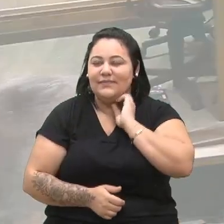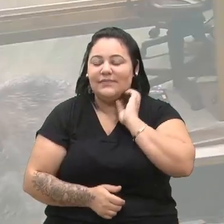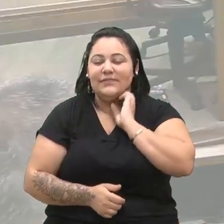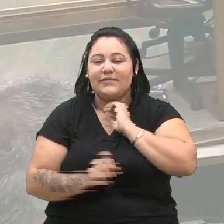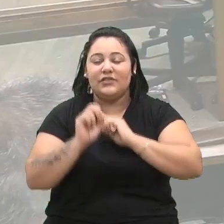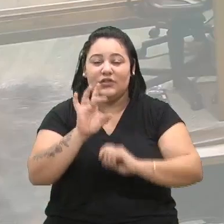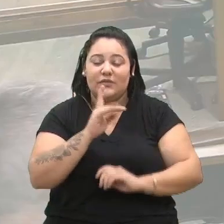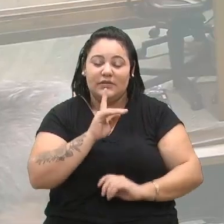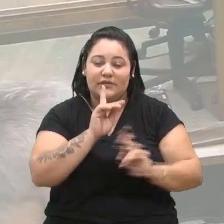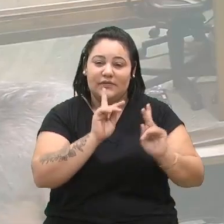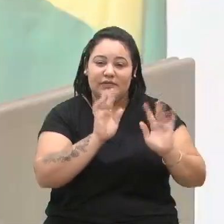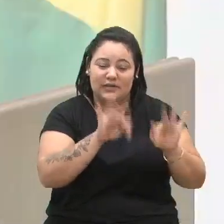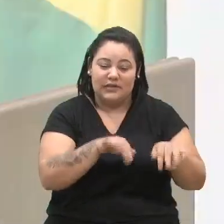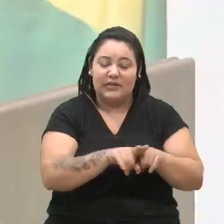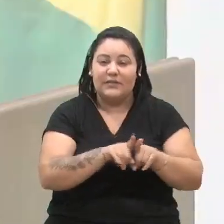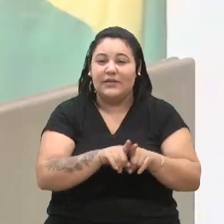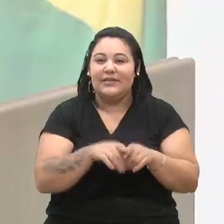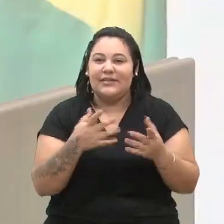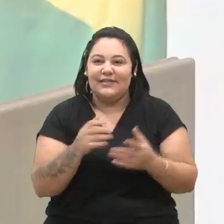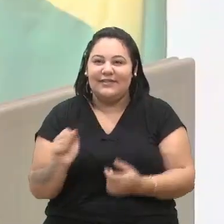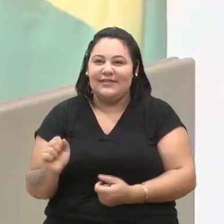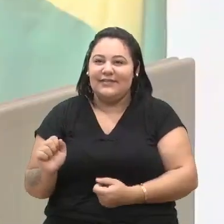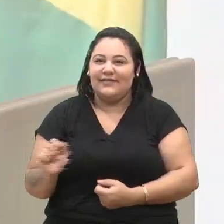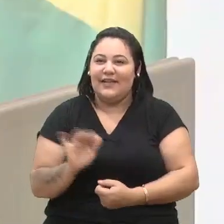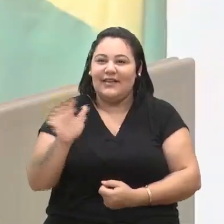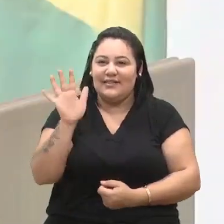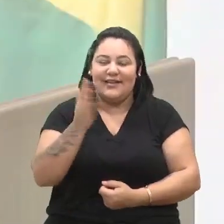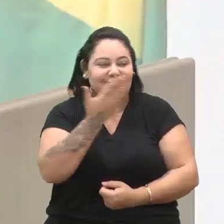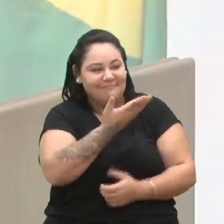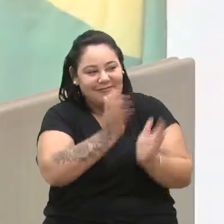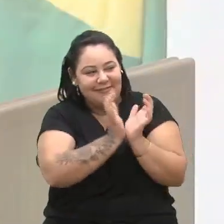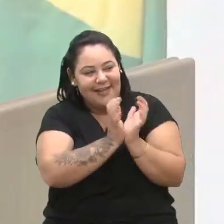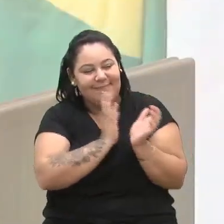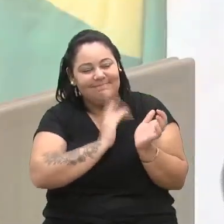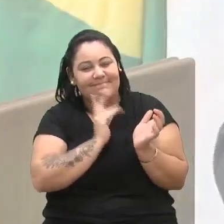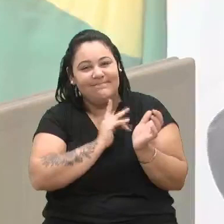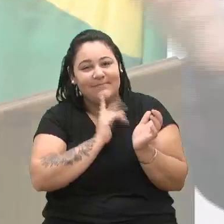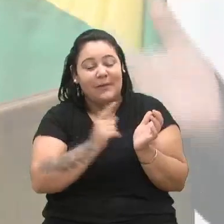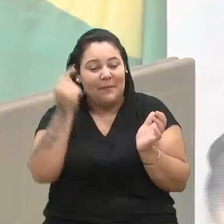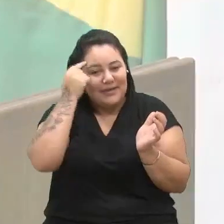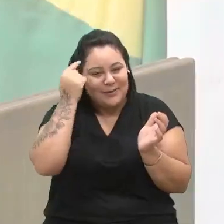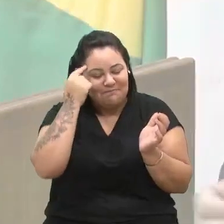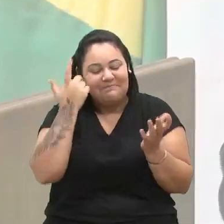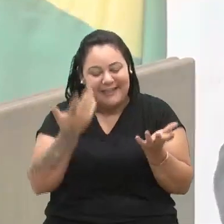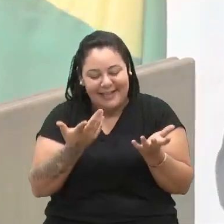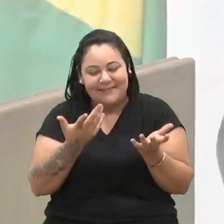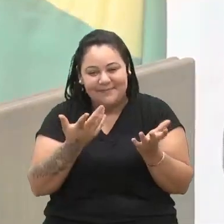encerrar, valorizar, né, o nosso colega uma pequena parte, vereador D'Ambros, que pensou e que as pessoas que estão lá